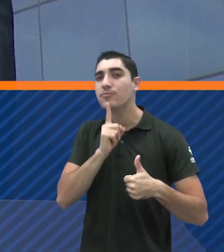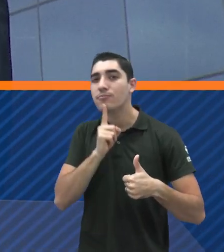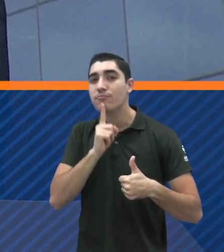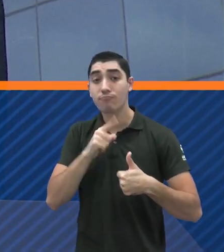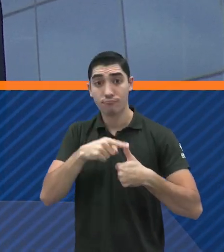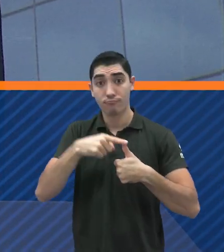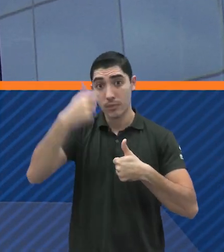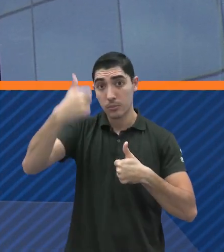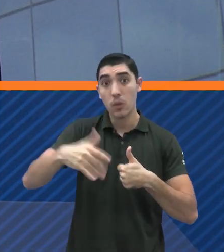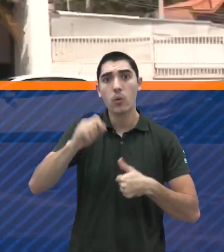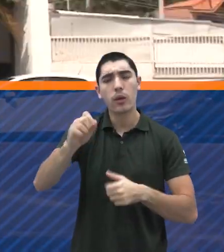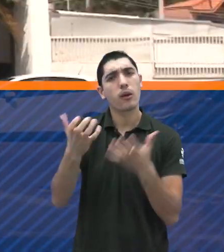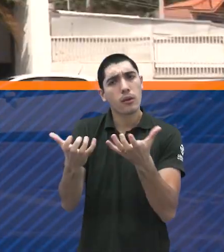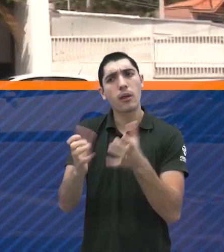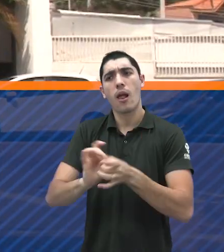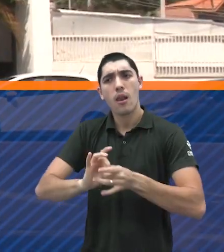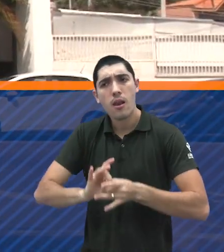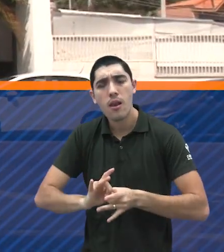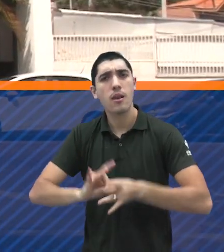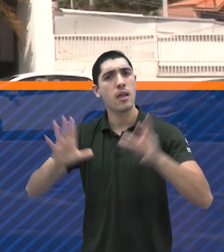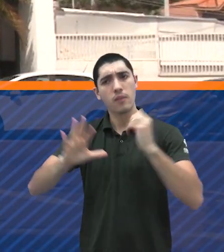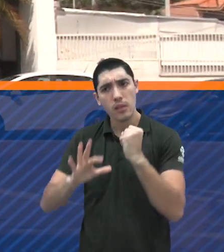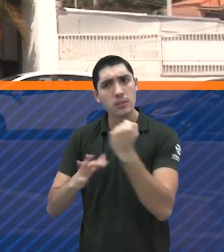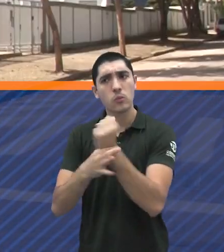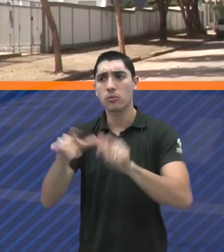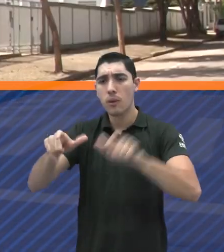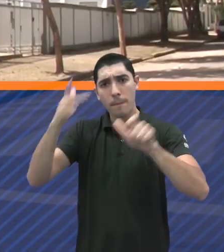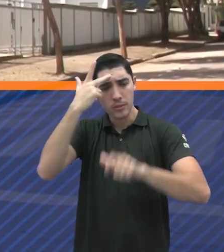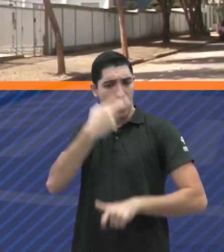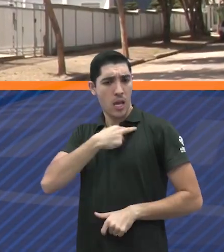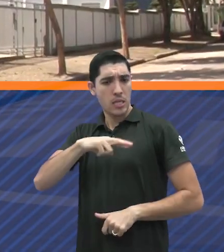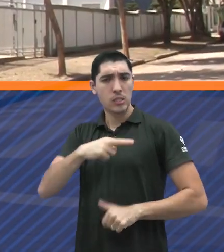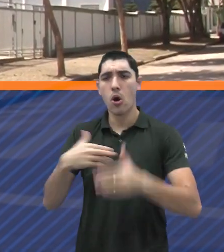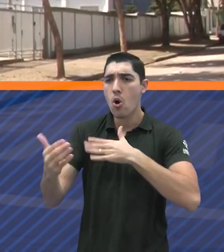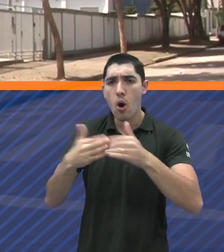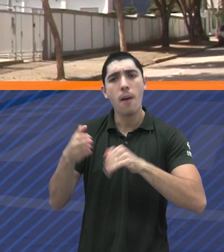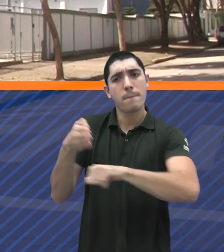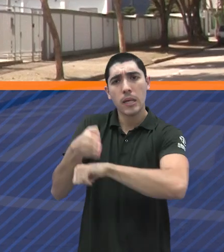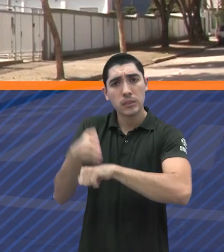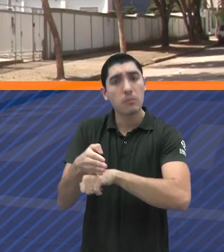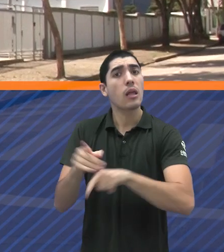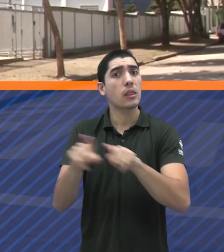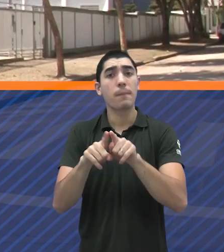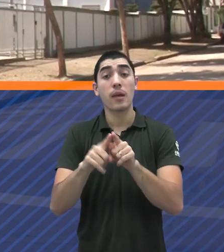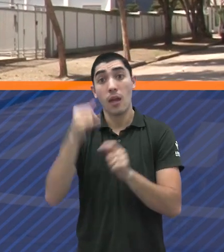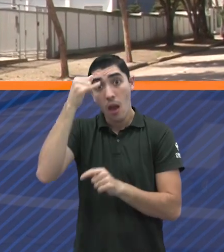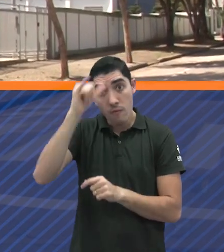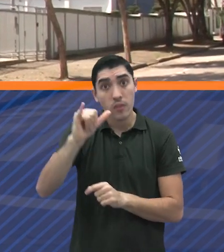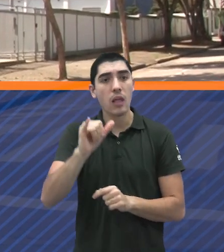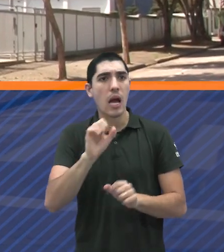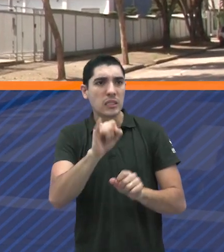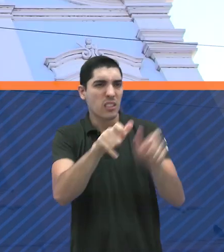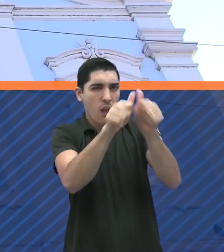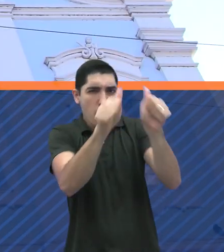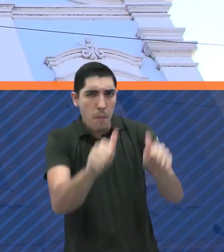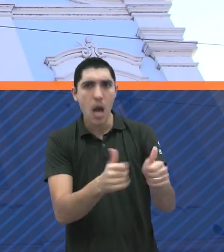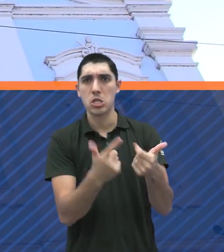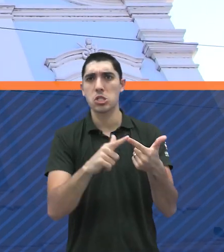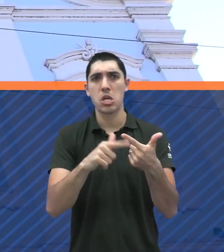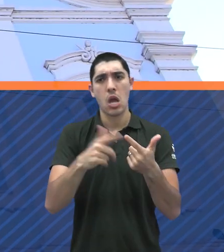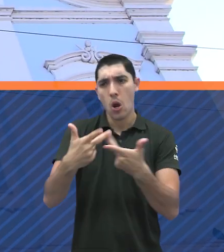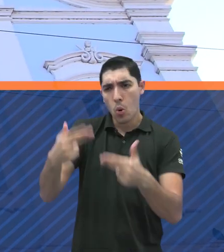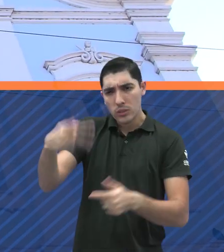quer assegurar a proteção à liberdade religiosa na cidade e punir qualquer ato contra imagens ou crenças